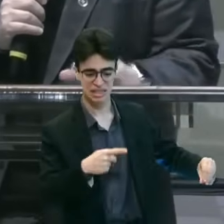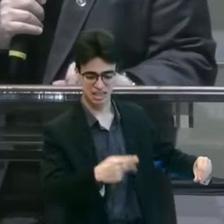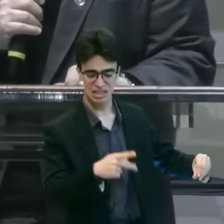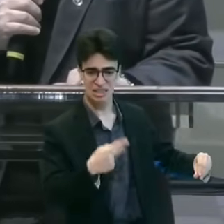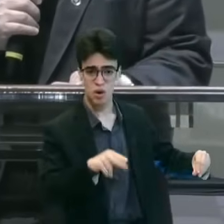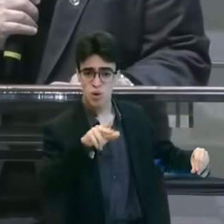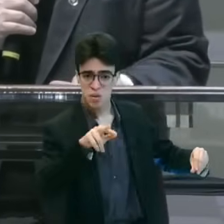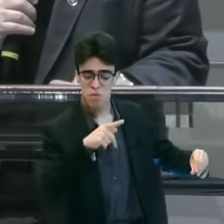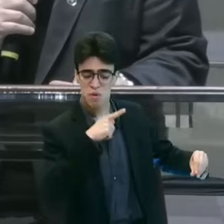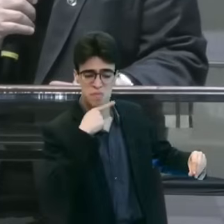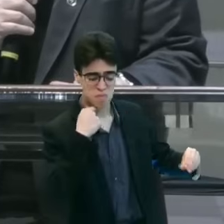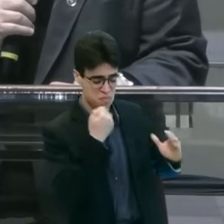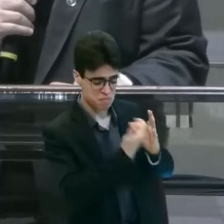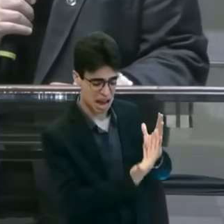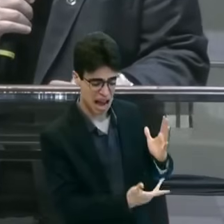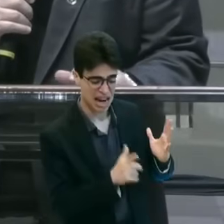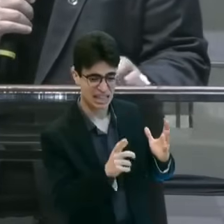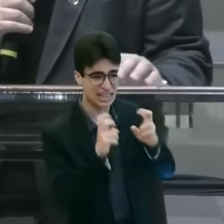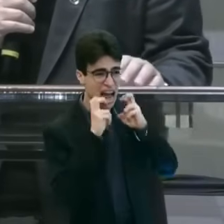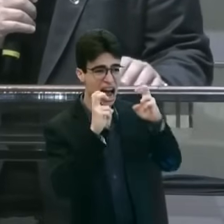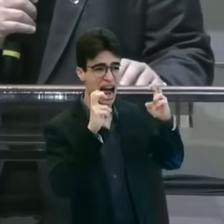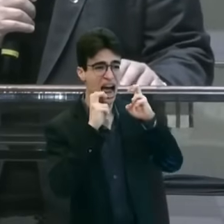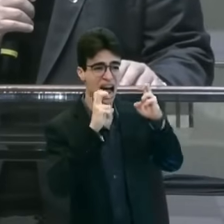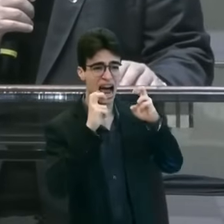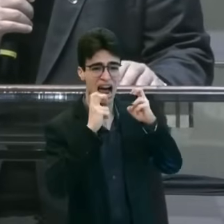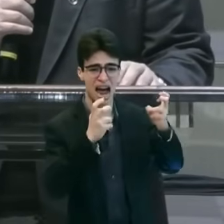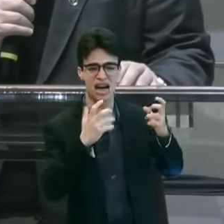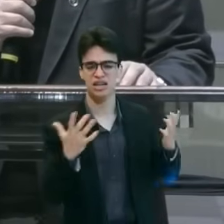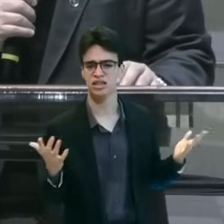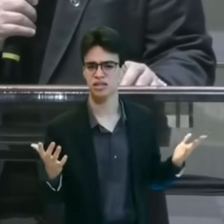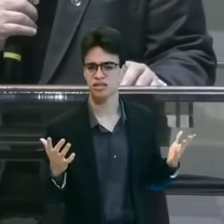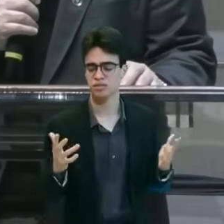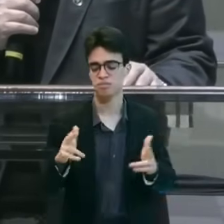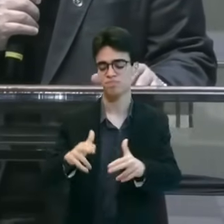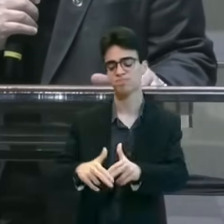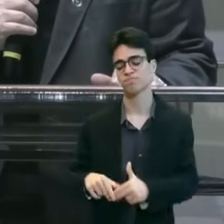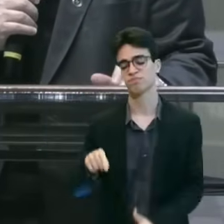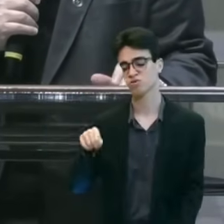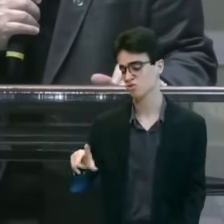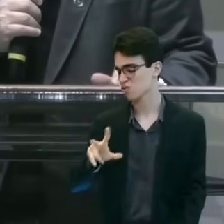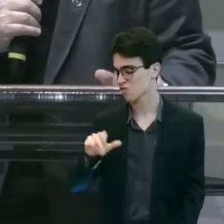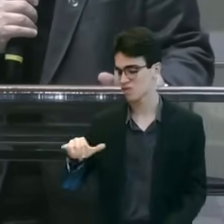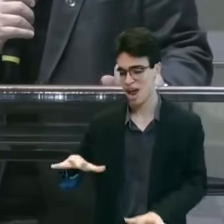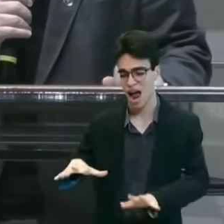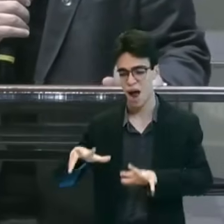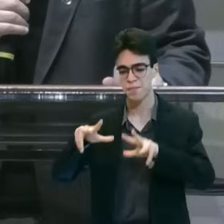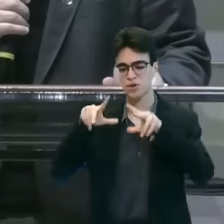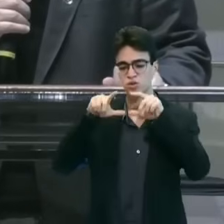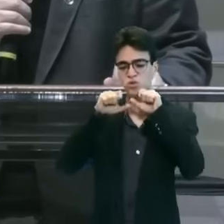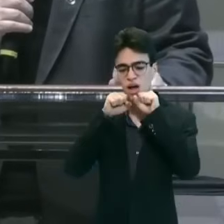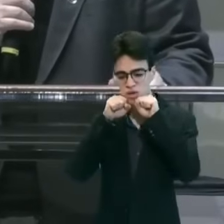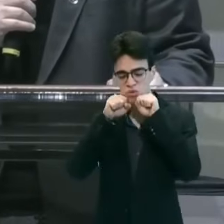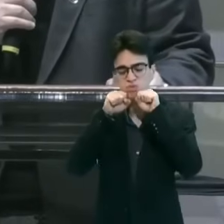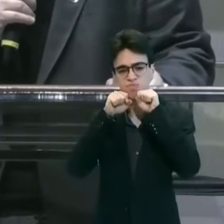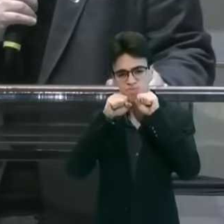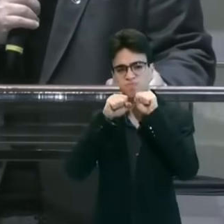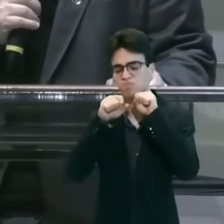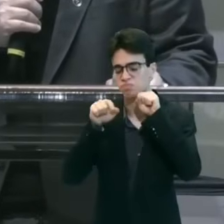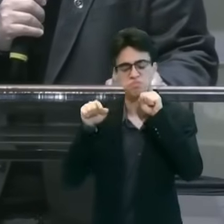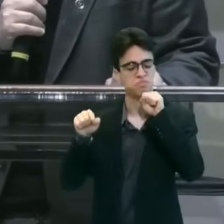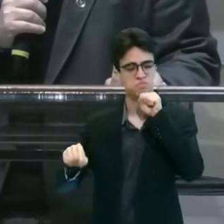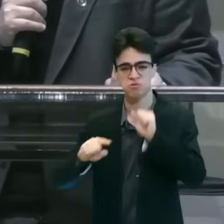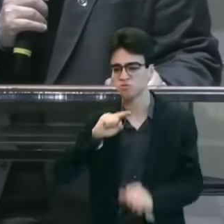gritando, pedindo vingança. Por isso você será amaldiçoado e não poderá